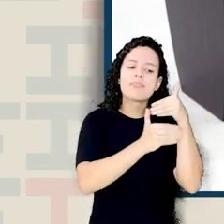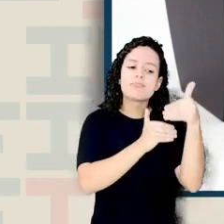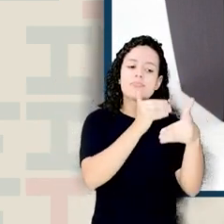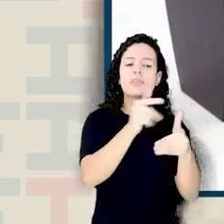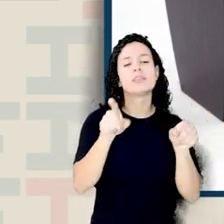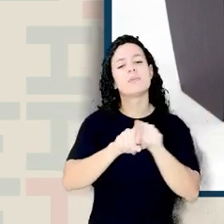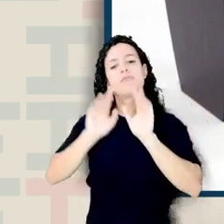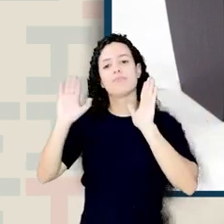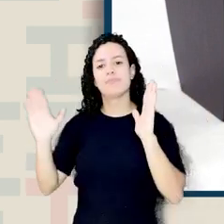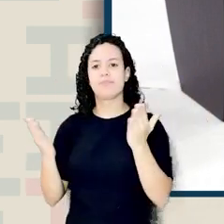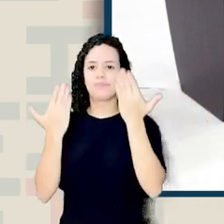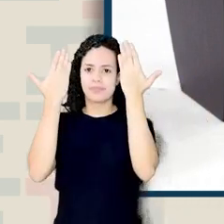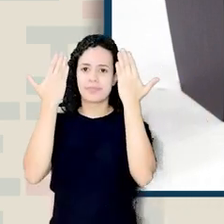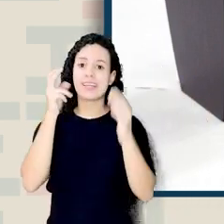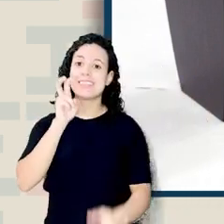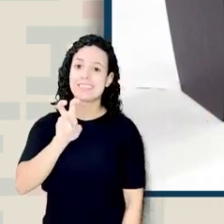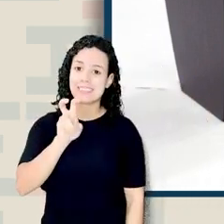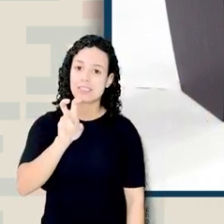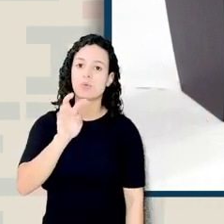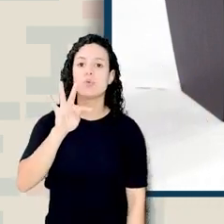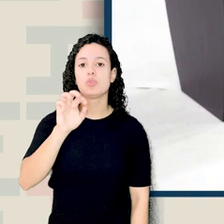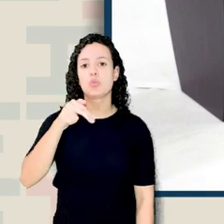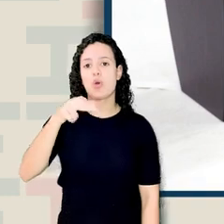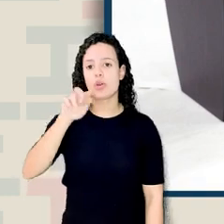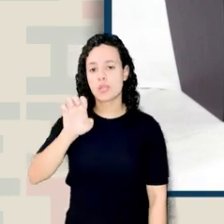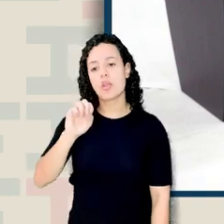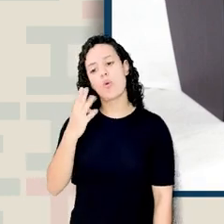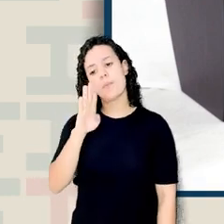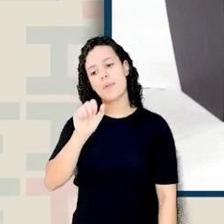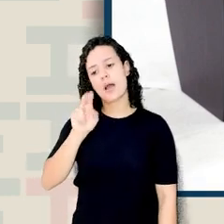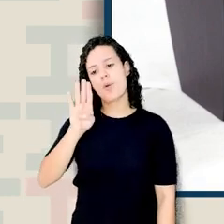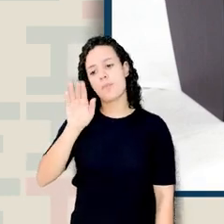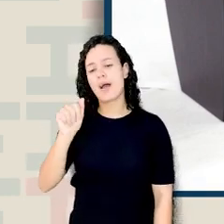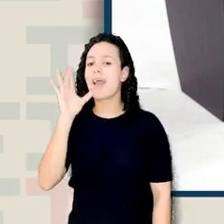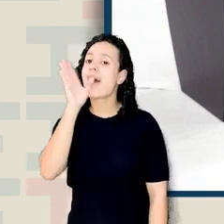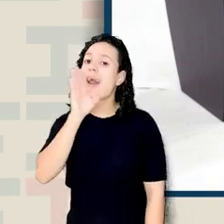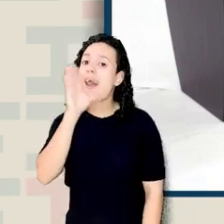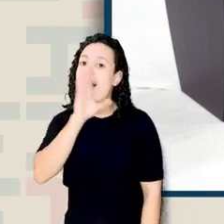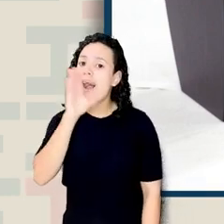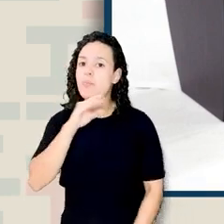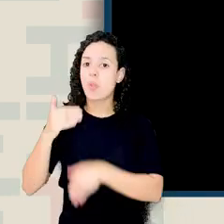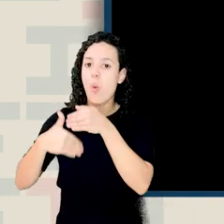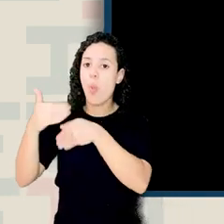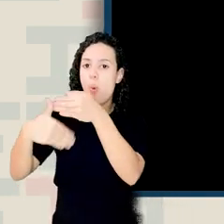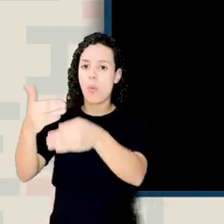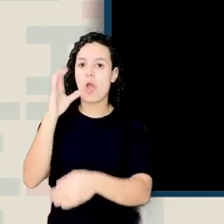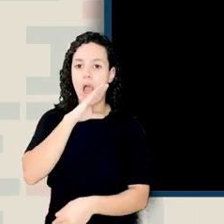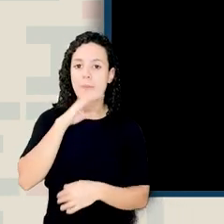de festividade 5 toques ou baobá em andamento acelerado.